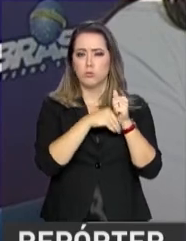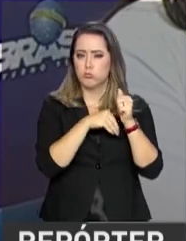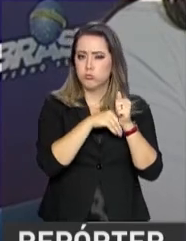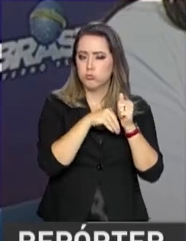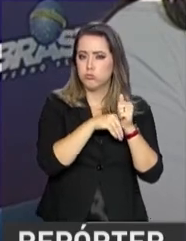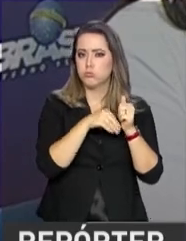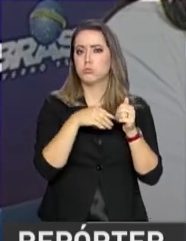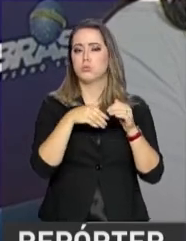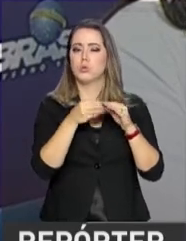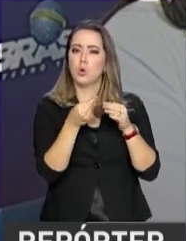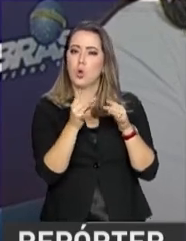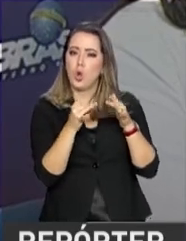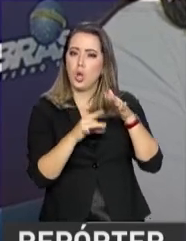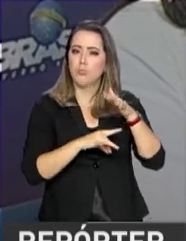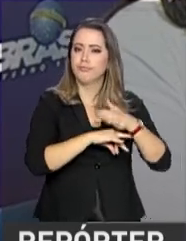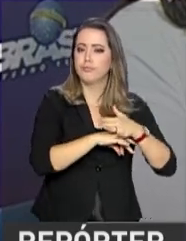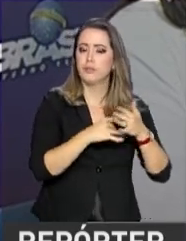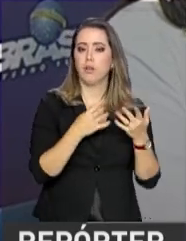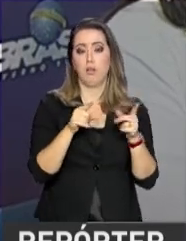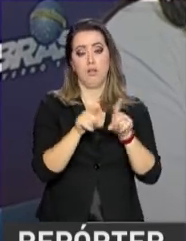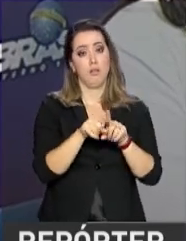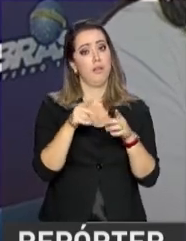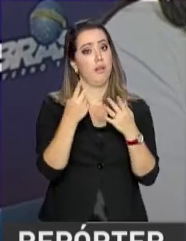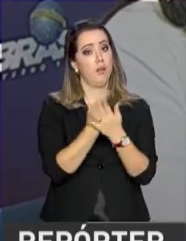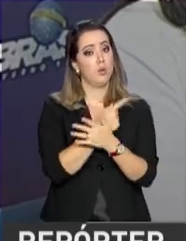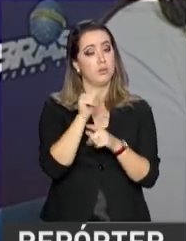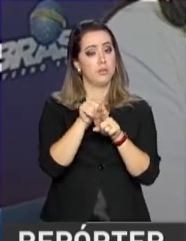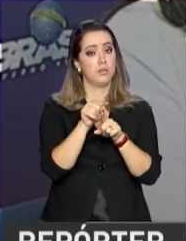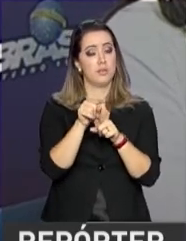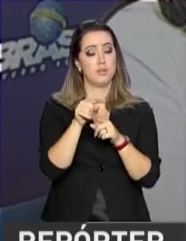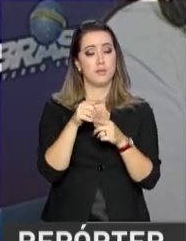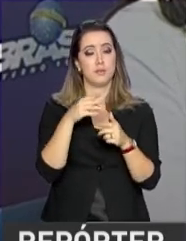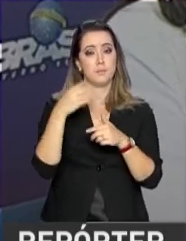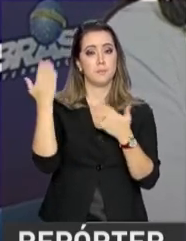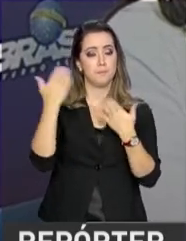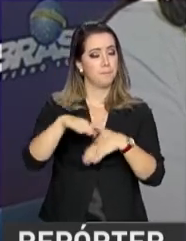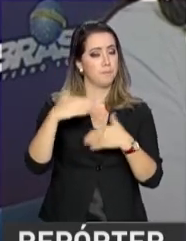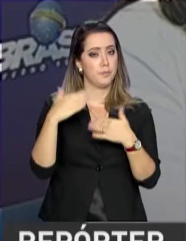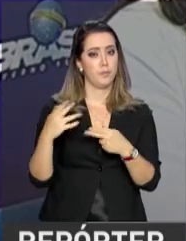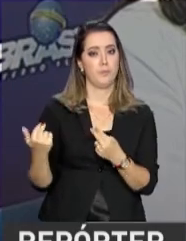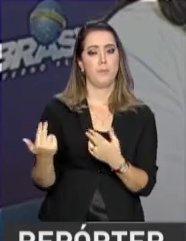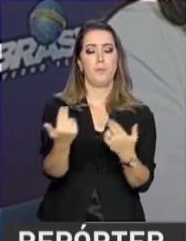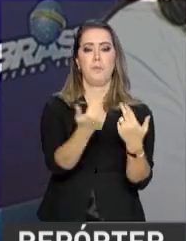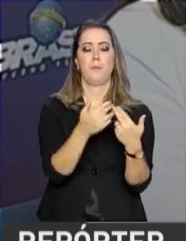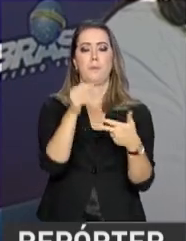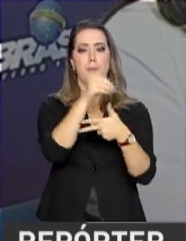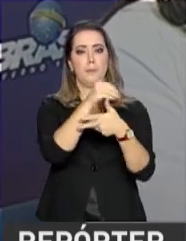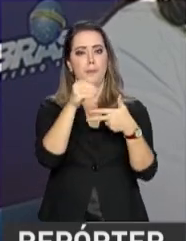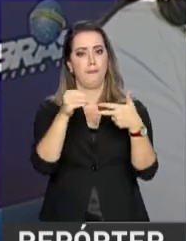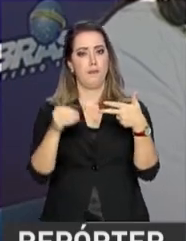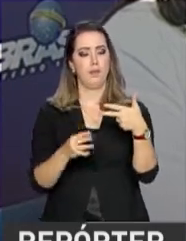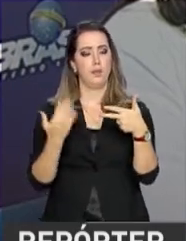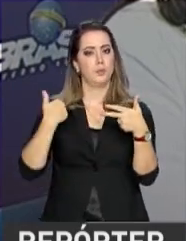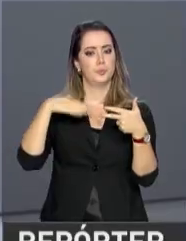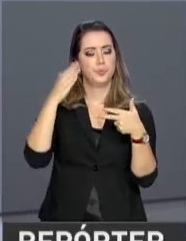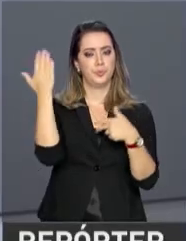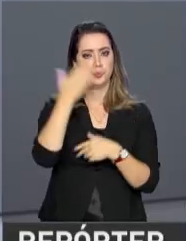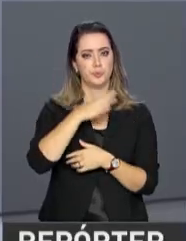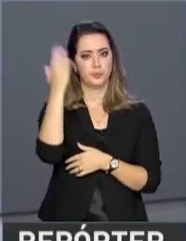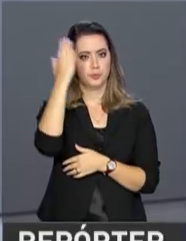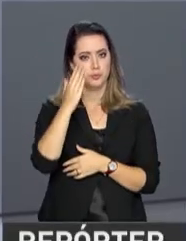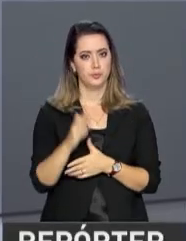sempre ocorrem em exames é de grande porte como é o caso do enem é uma visão do brasil